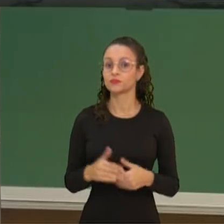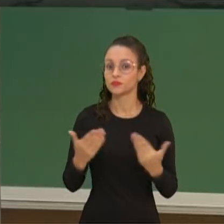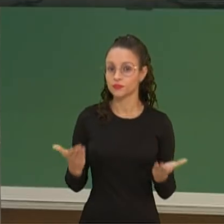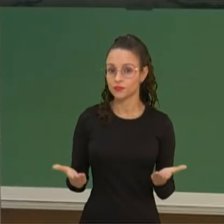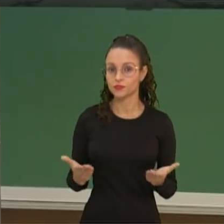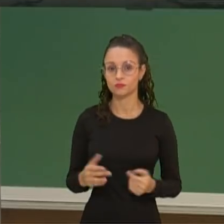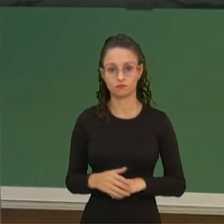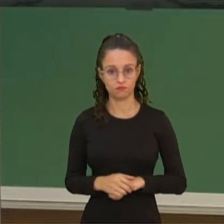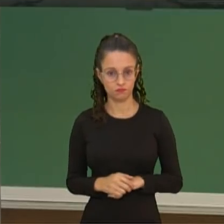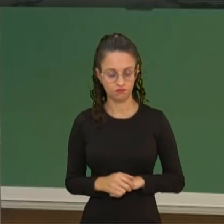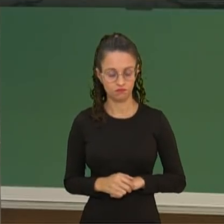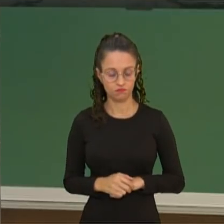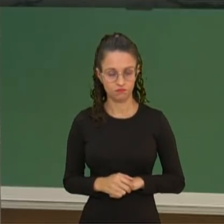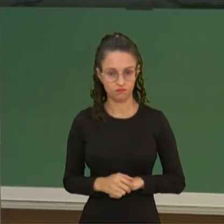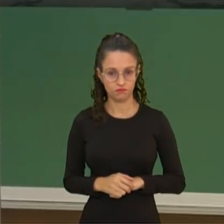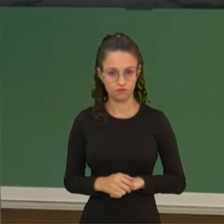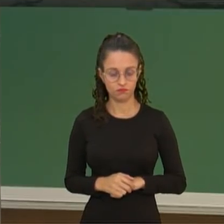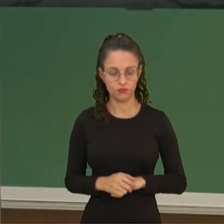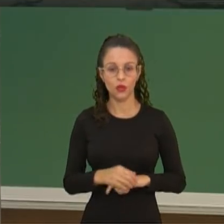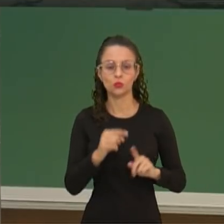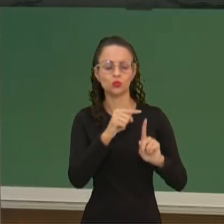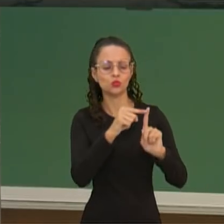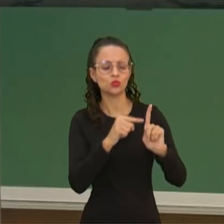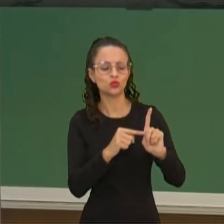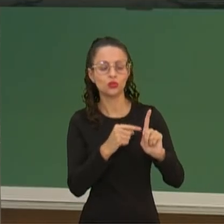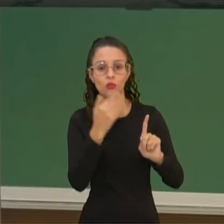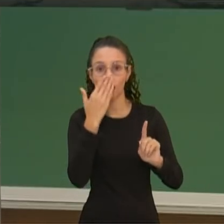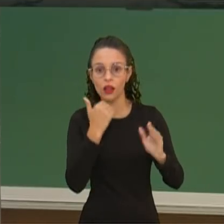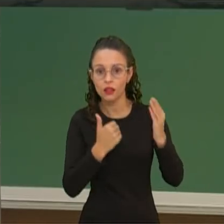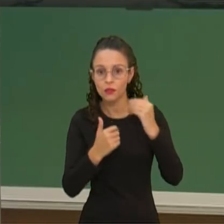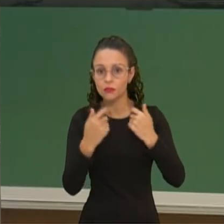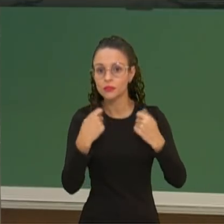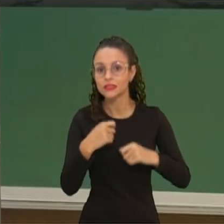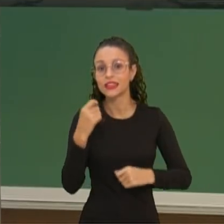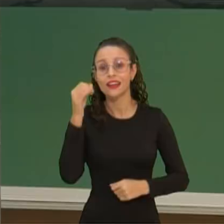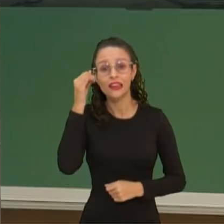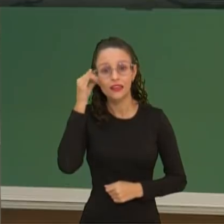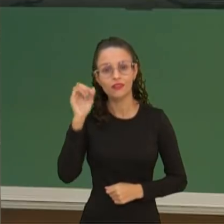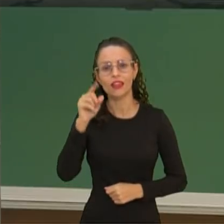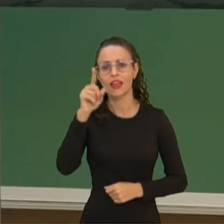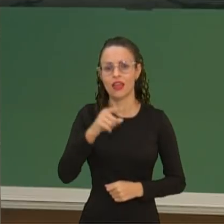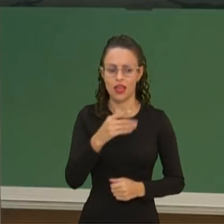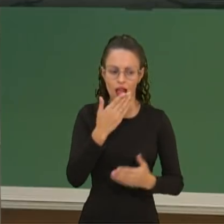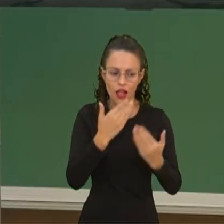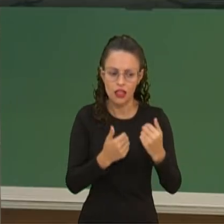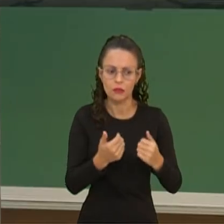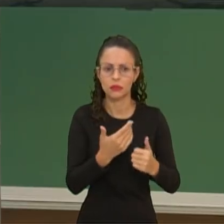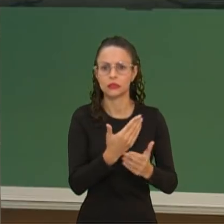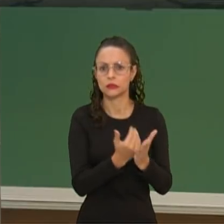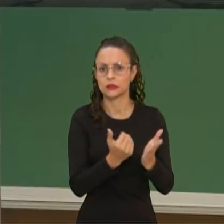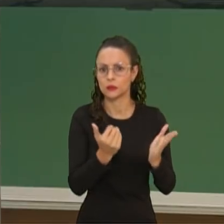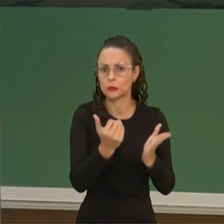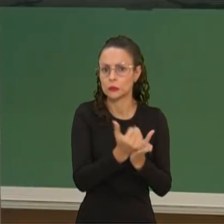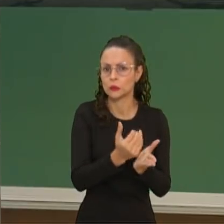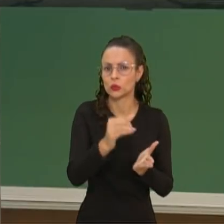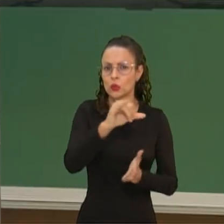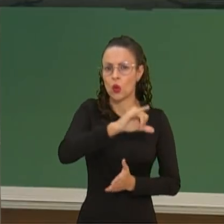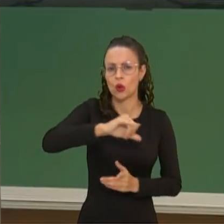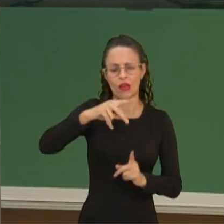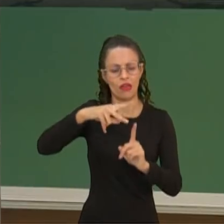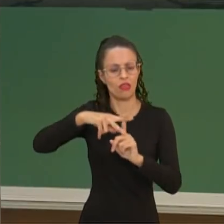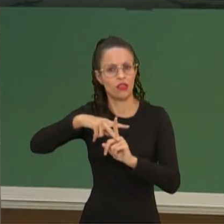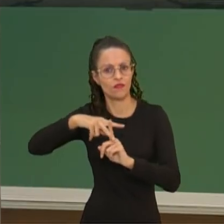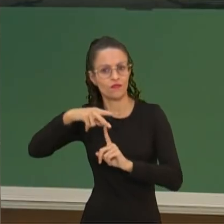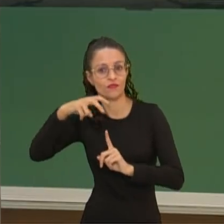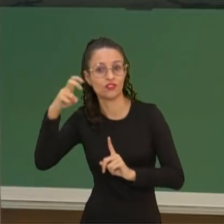Então é o seguinte, o tipo de alimento que ela deve evitar: alimentos muito gordurosos, alimentos muito ácidos,